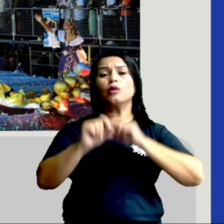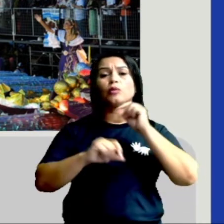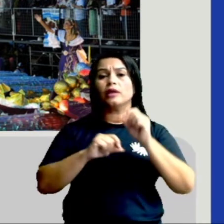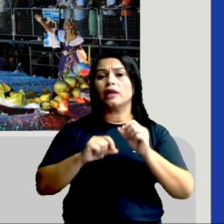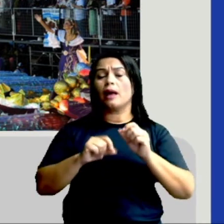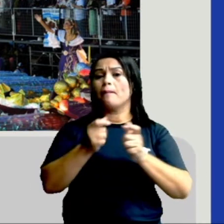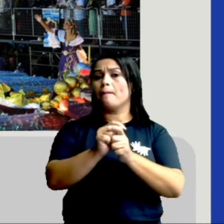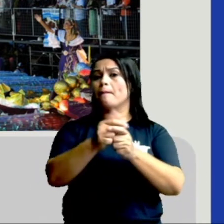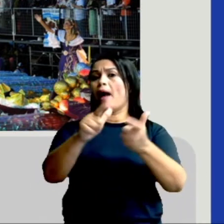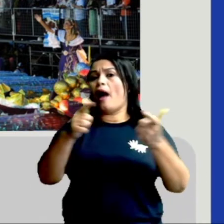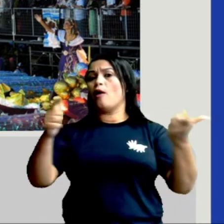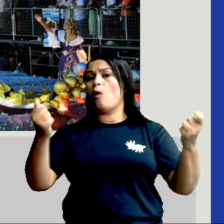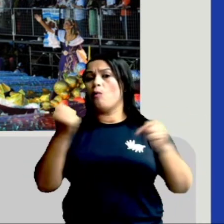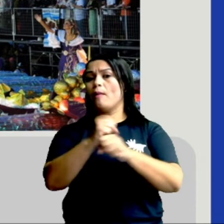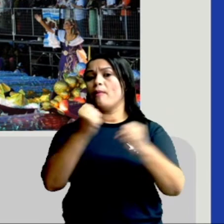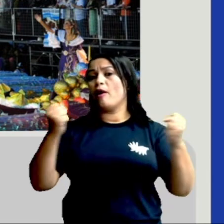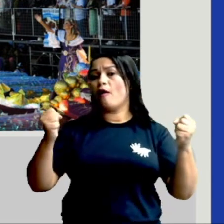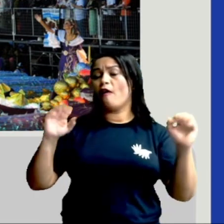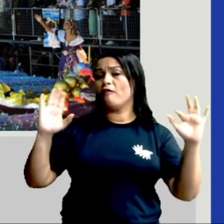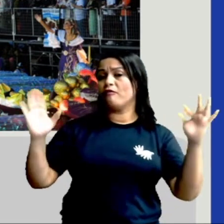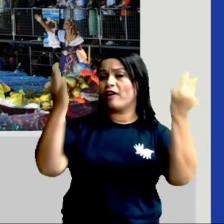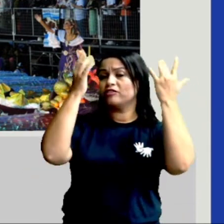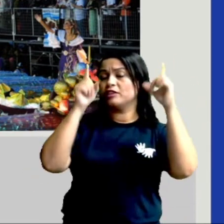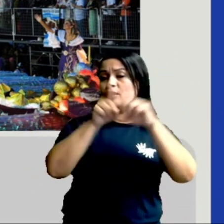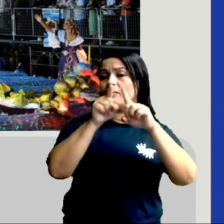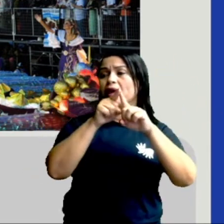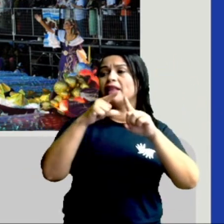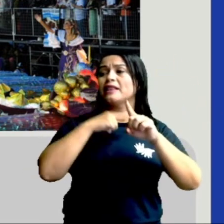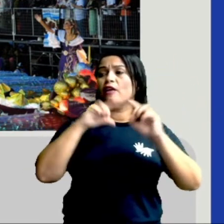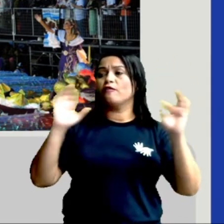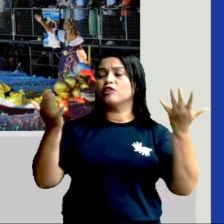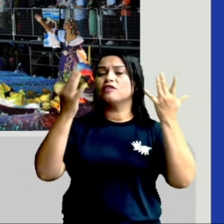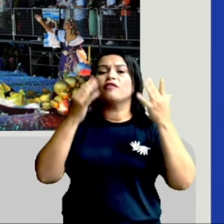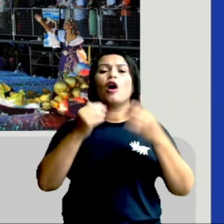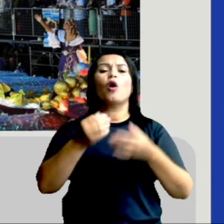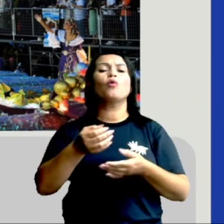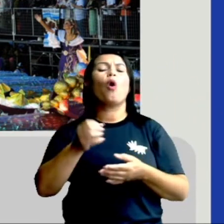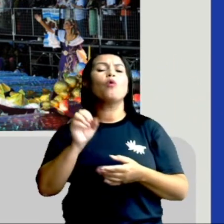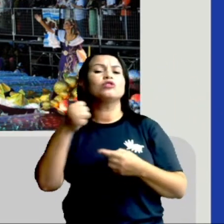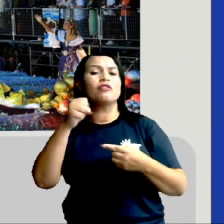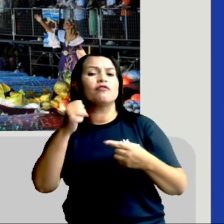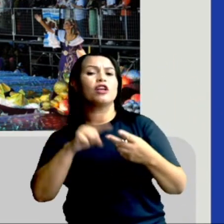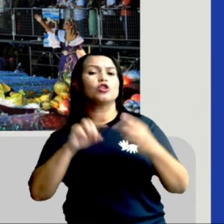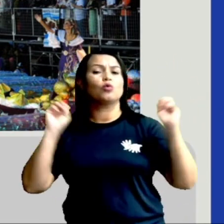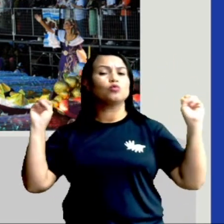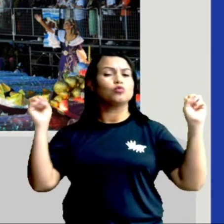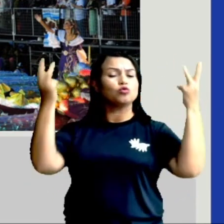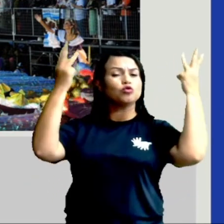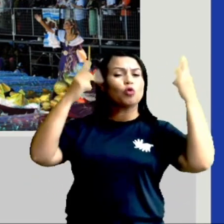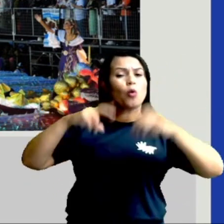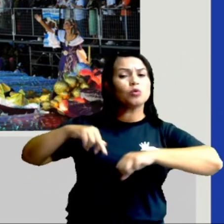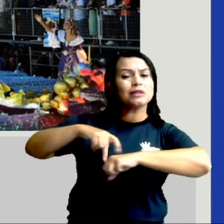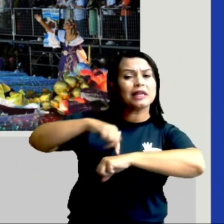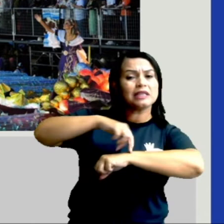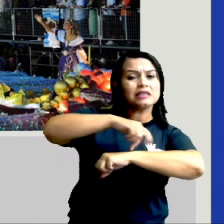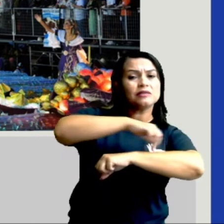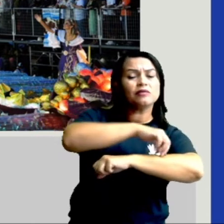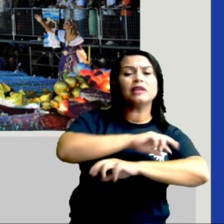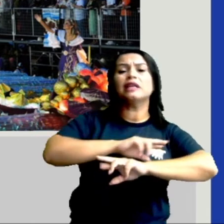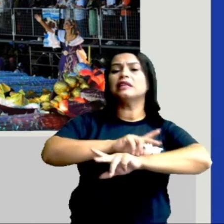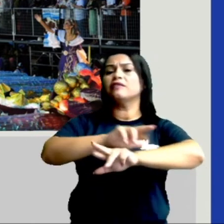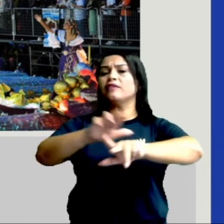a Oktoberfest apresenta um festival de cerveja com shows, desfiles, danças típicas e